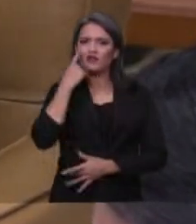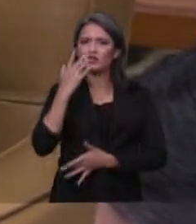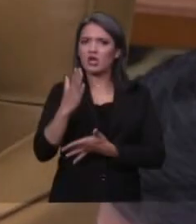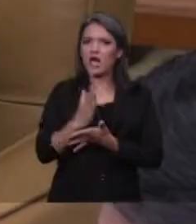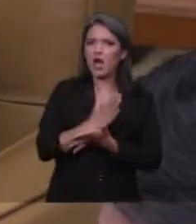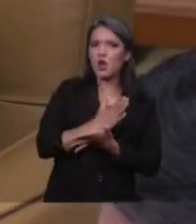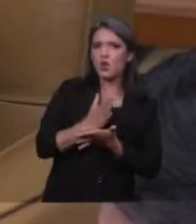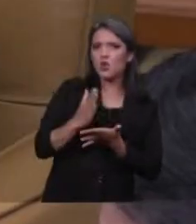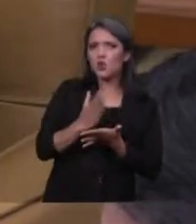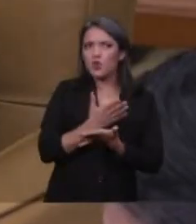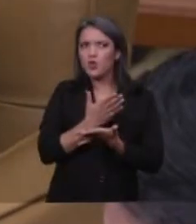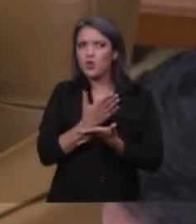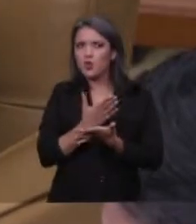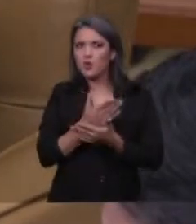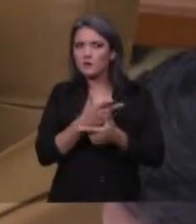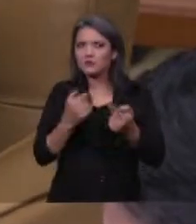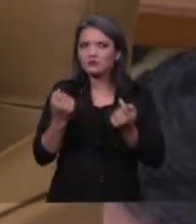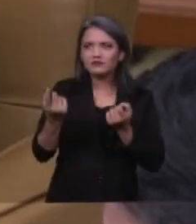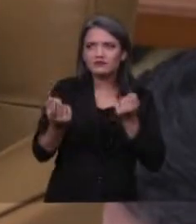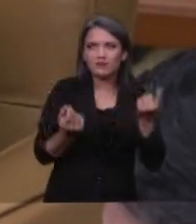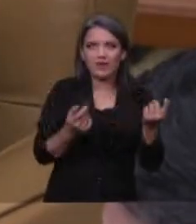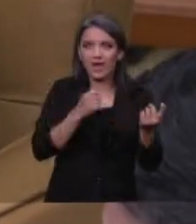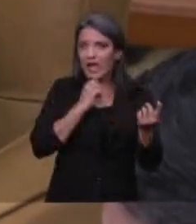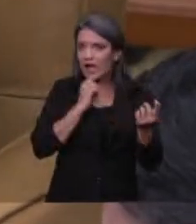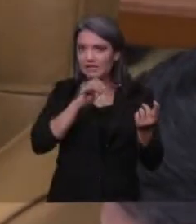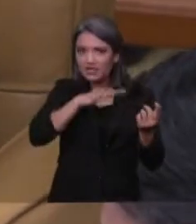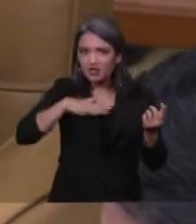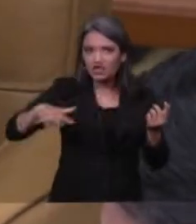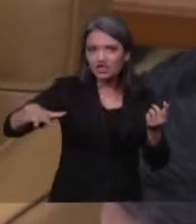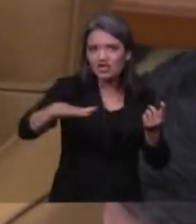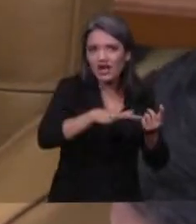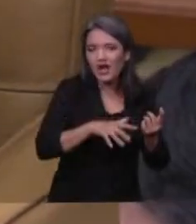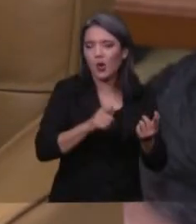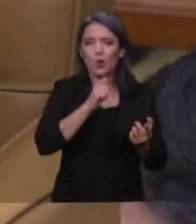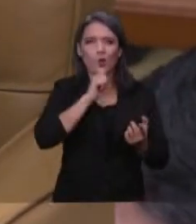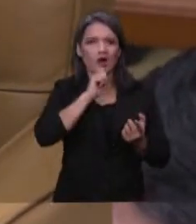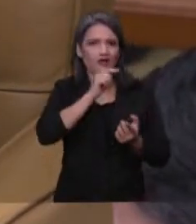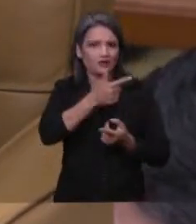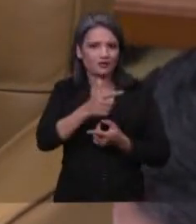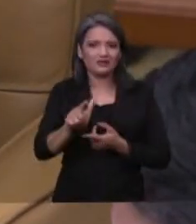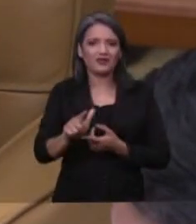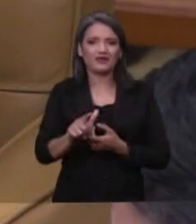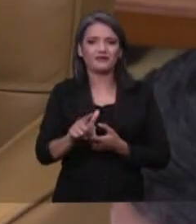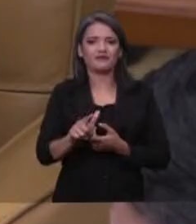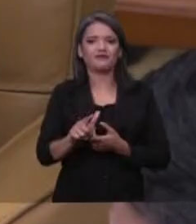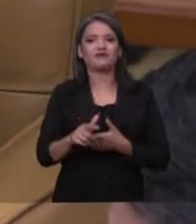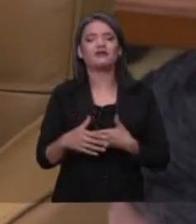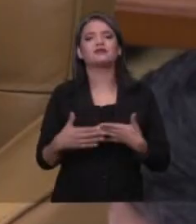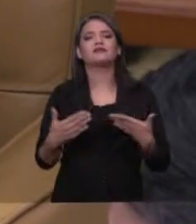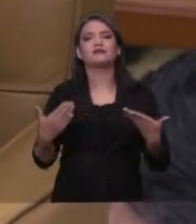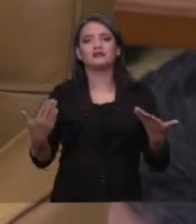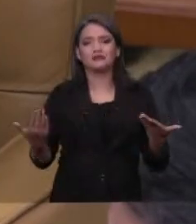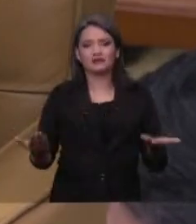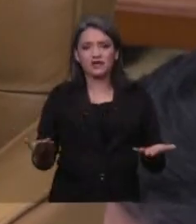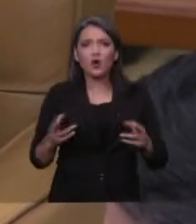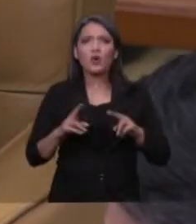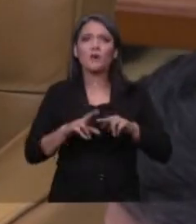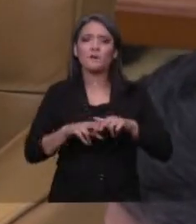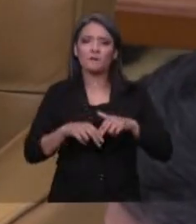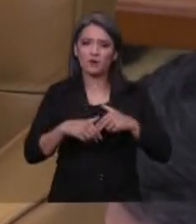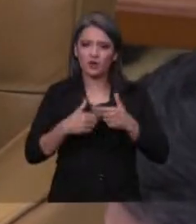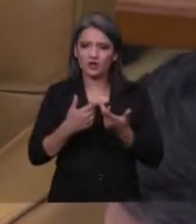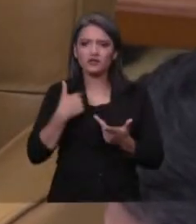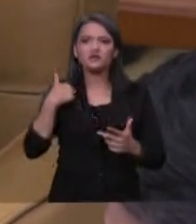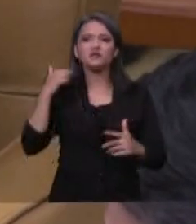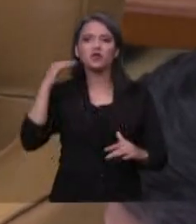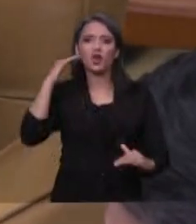algumas árvores. Não vimos o contexto geral. É que eu subscrevo